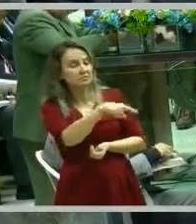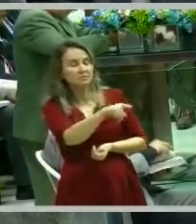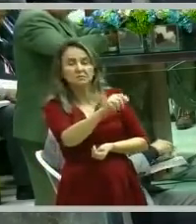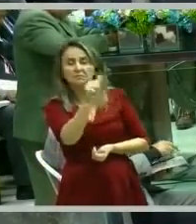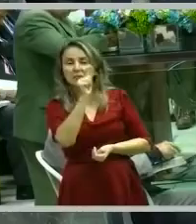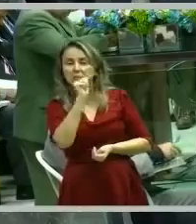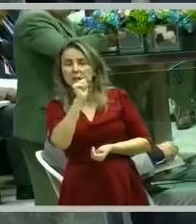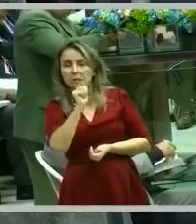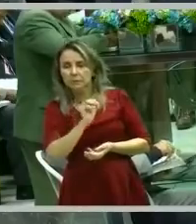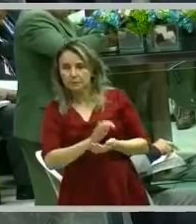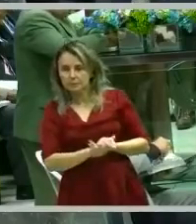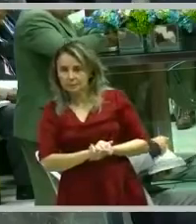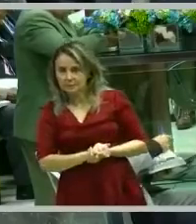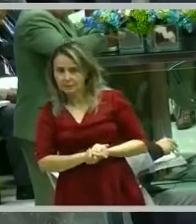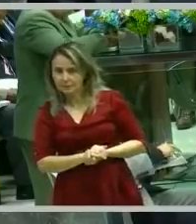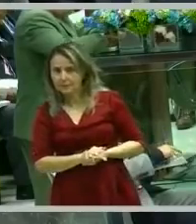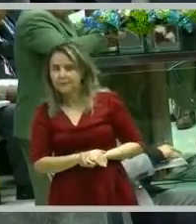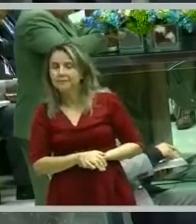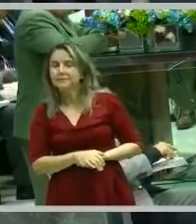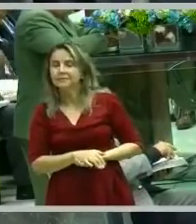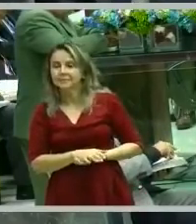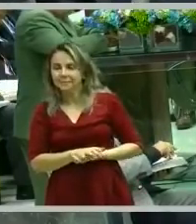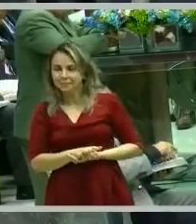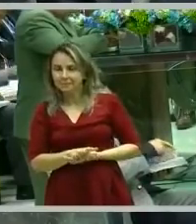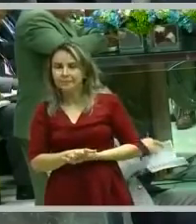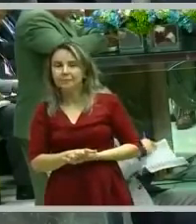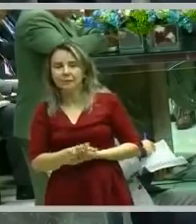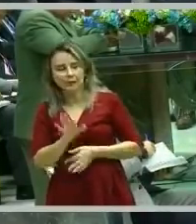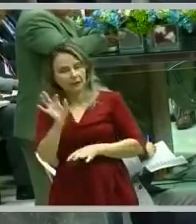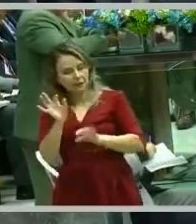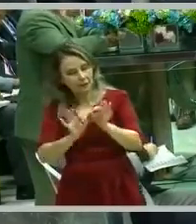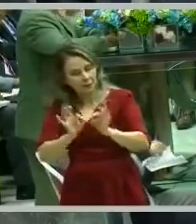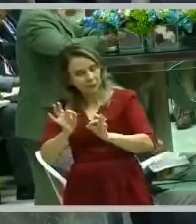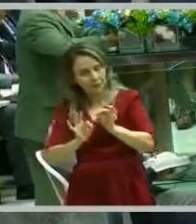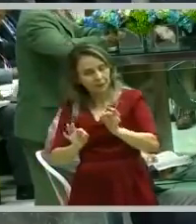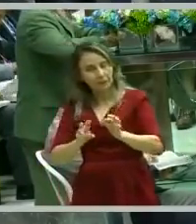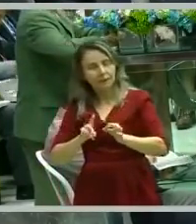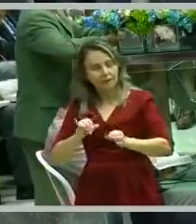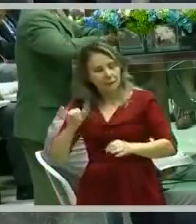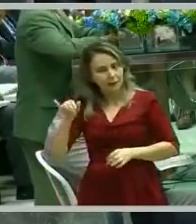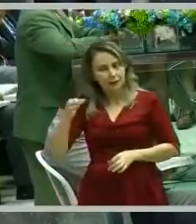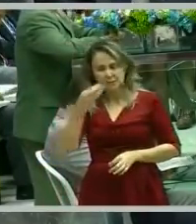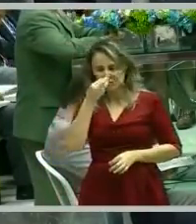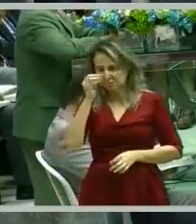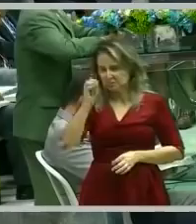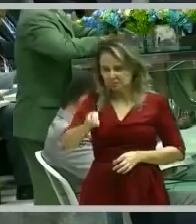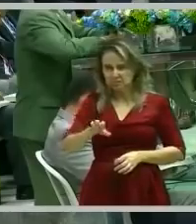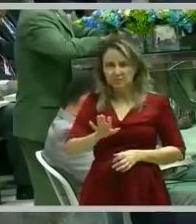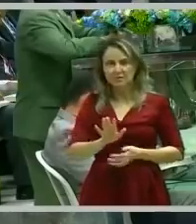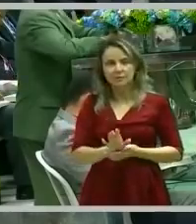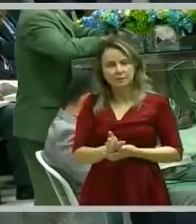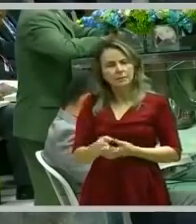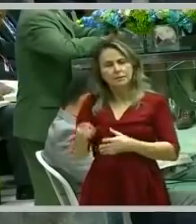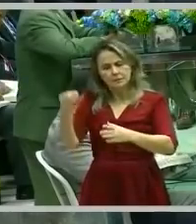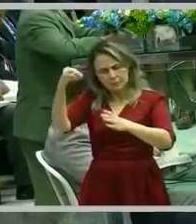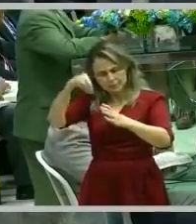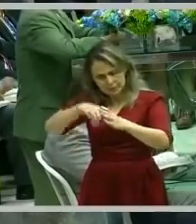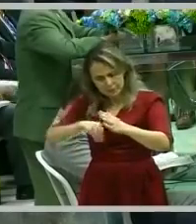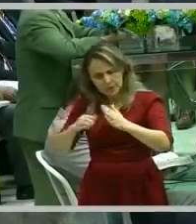é cheio do Espírito Santo, se prepare para ser desprezado. E desprezado até dentro da igreja, viu,